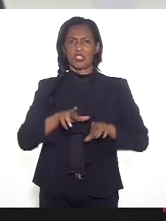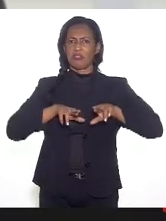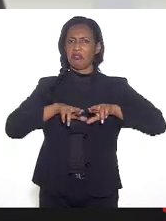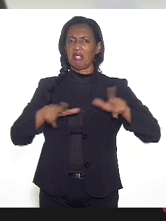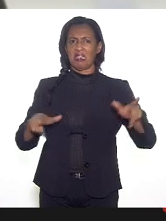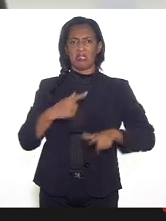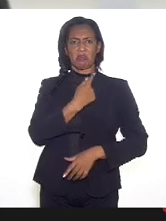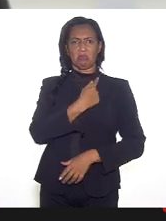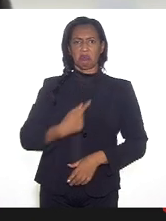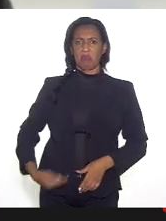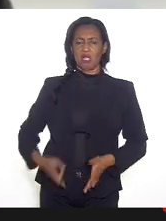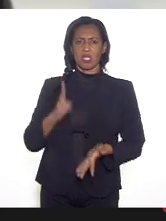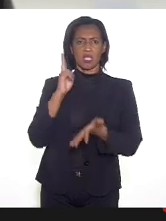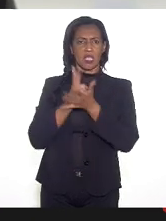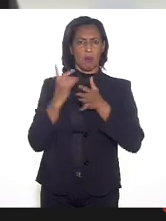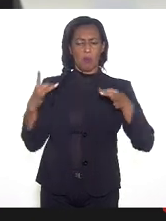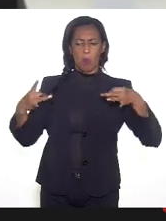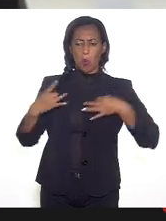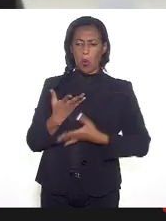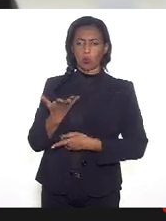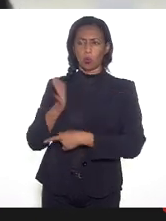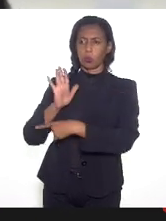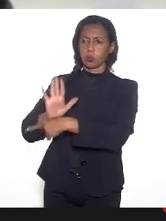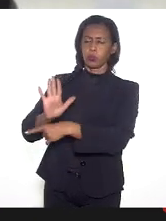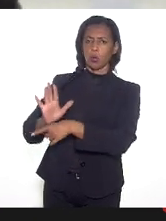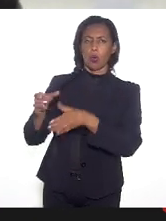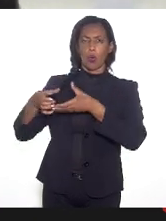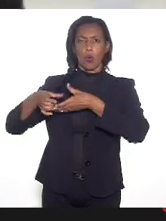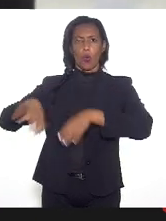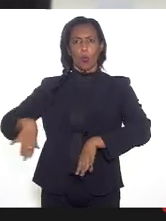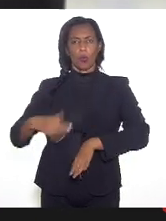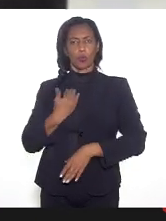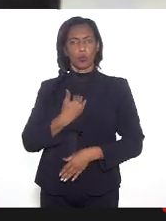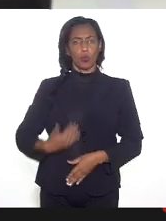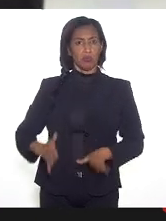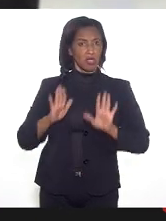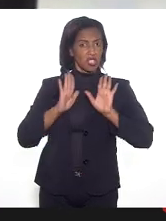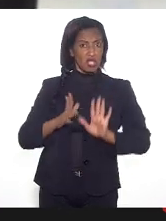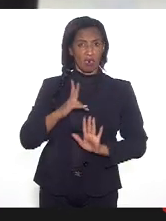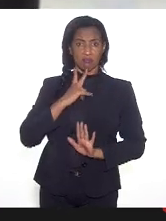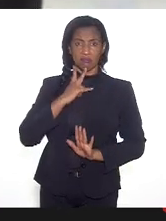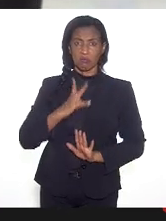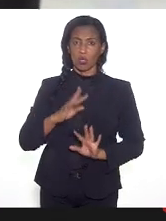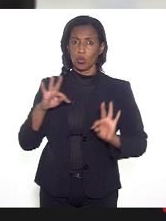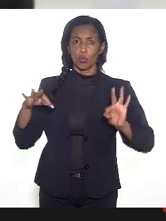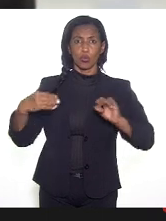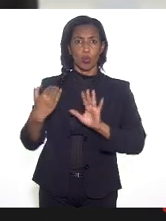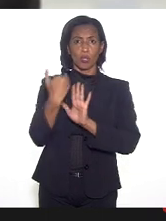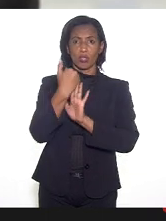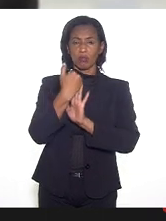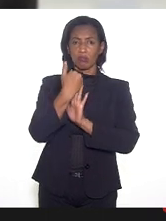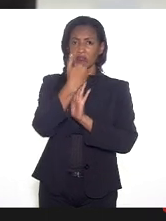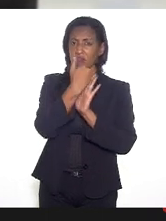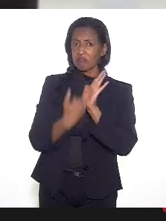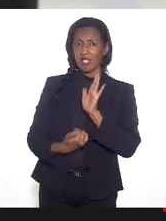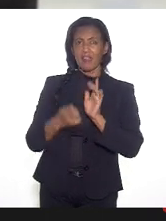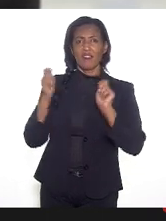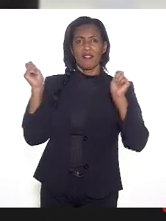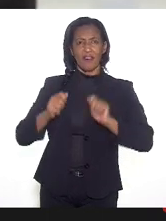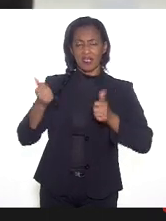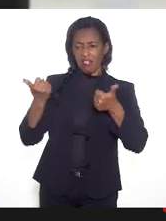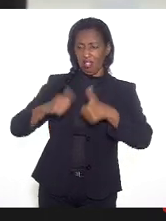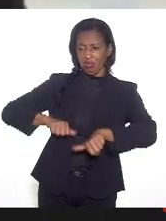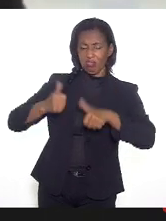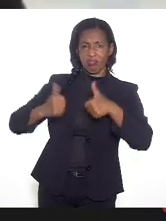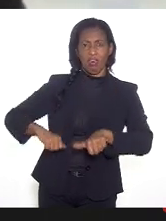Castro, sempre atento às questões inerentes aos concursos públicos e que já determinou que todas as carreiras façam uma análise dos